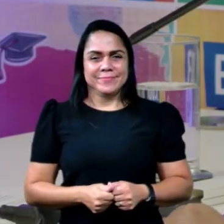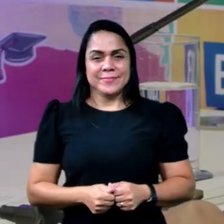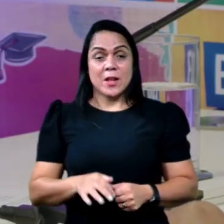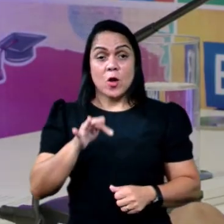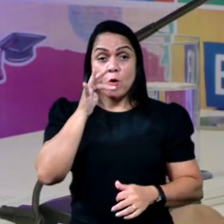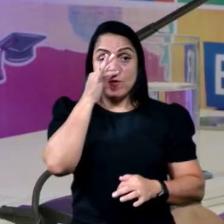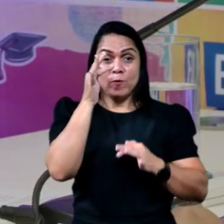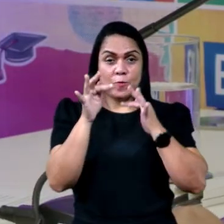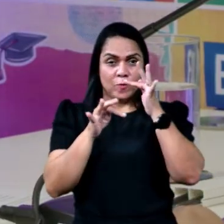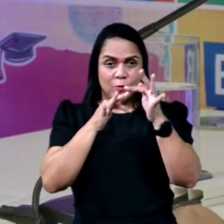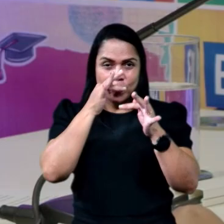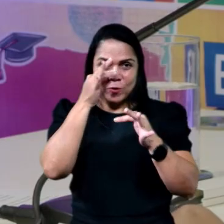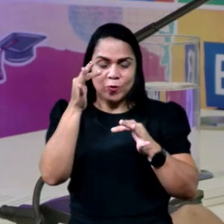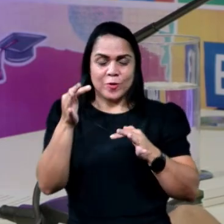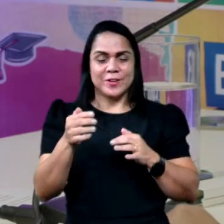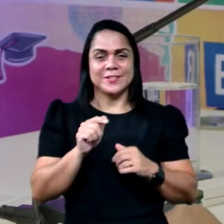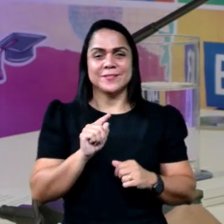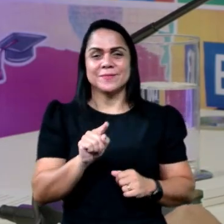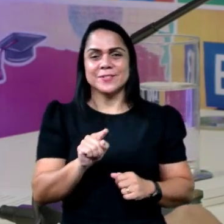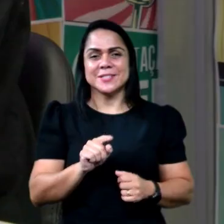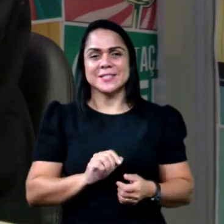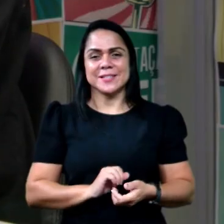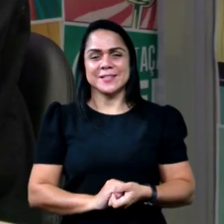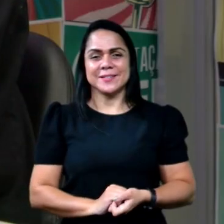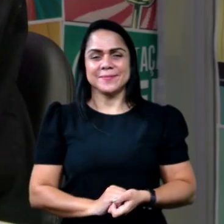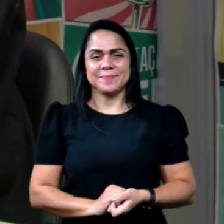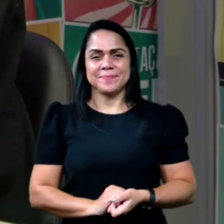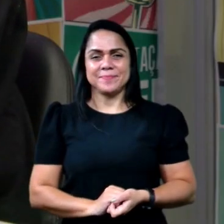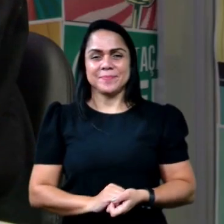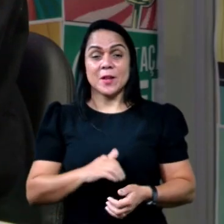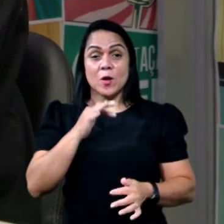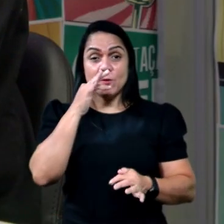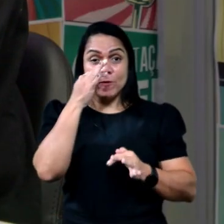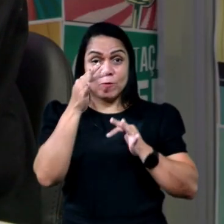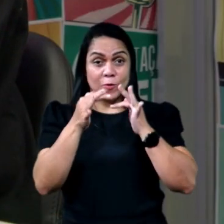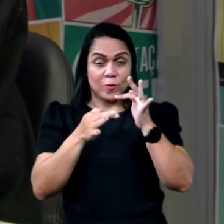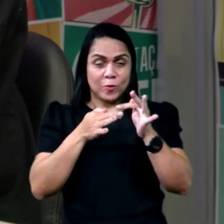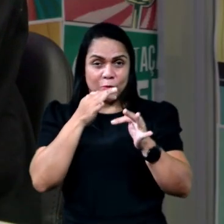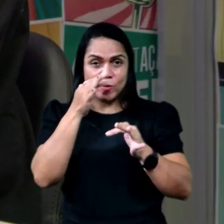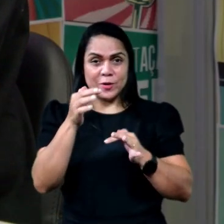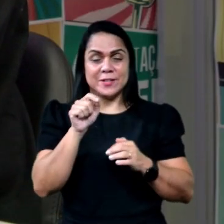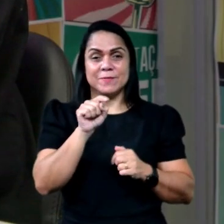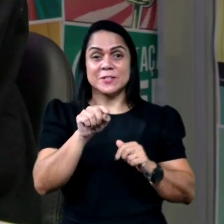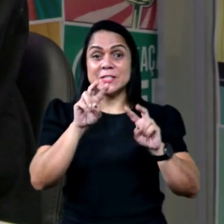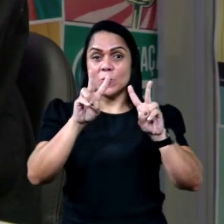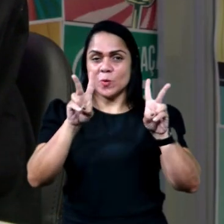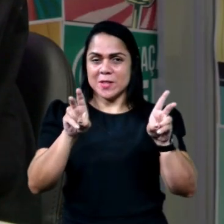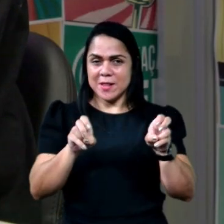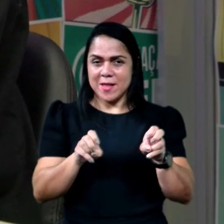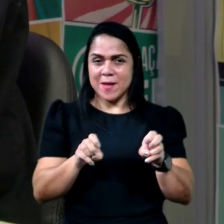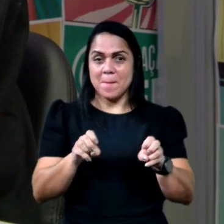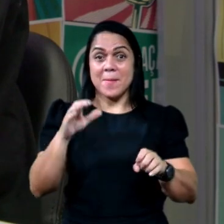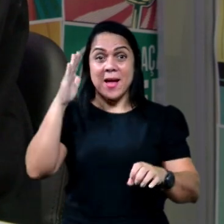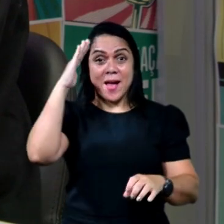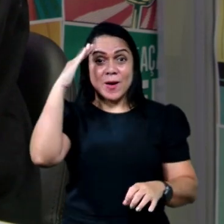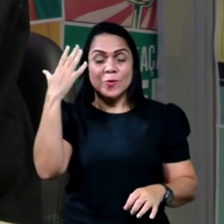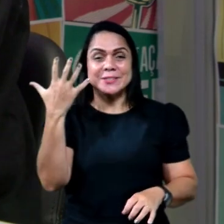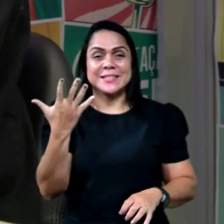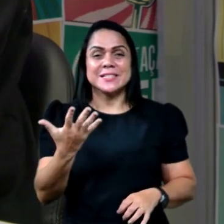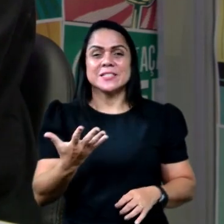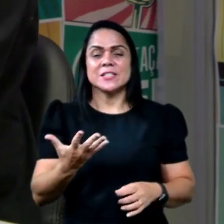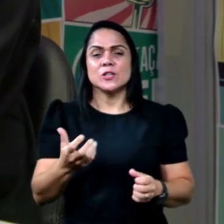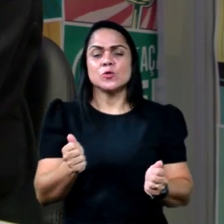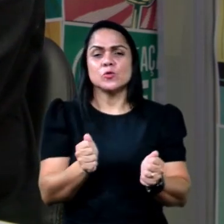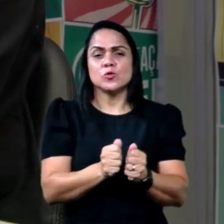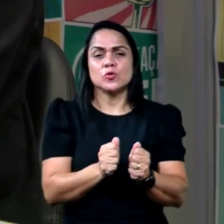em você. Olha, Flores em Você aconteceu junto ao Merendas. Porque eu tenho esse